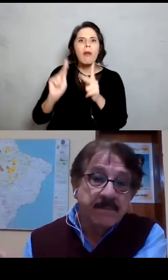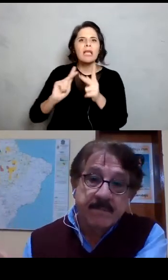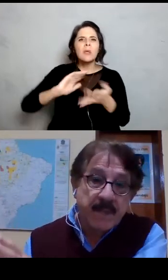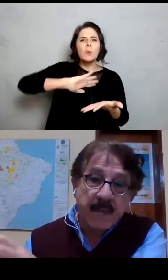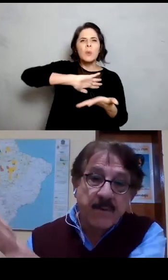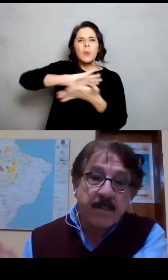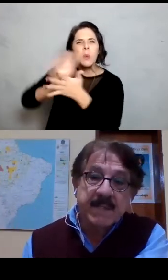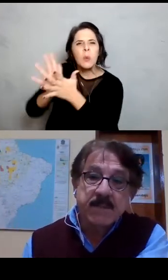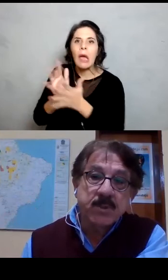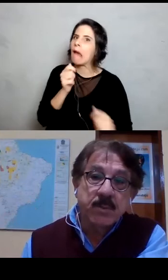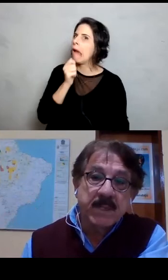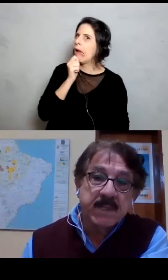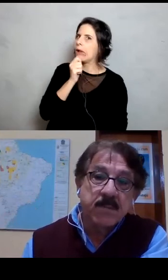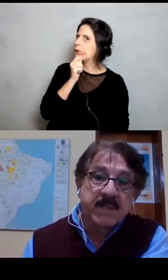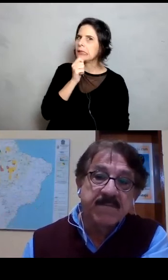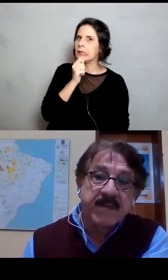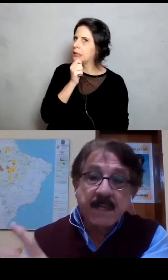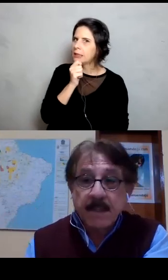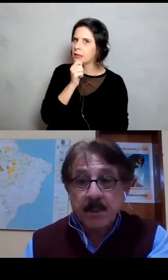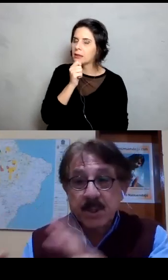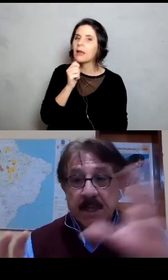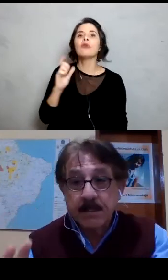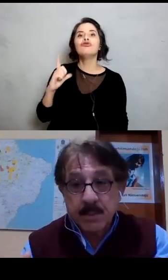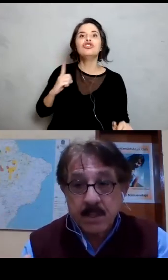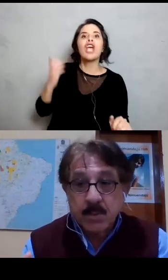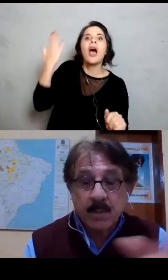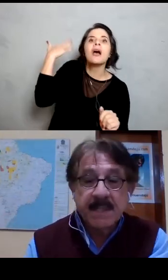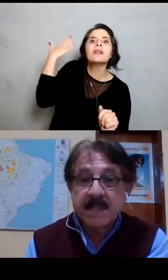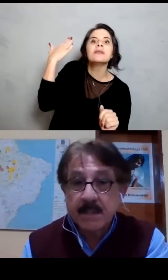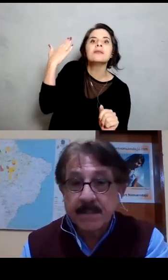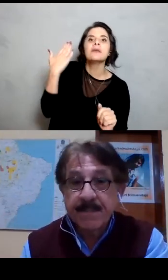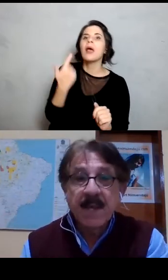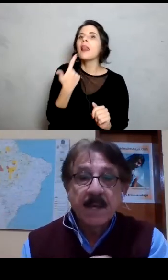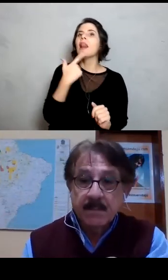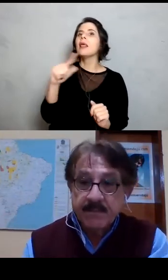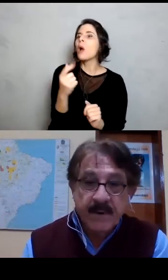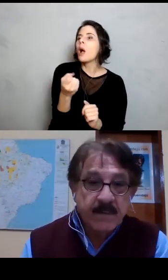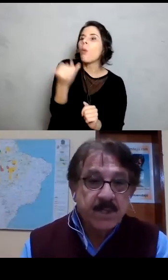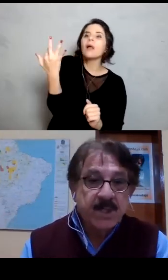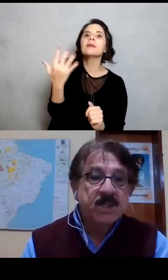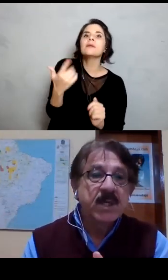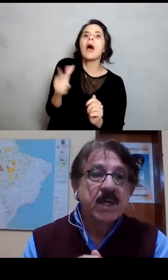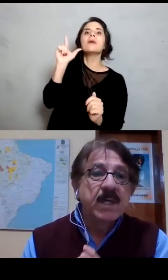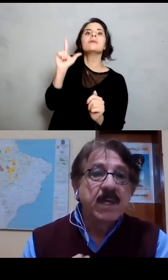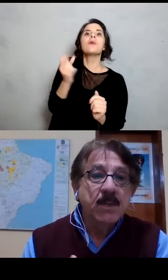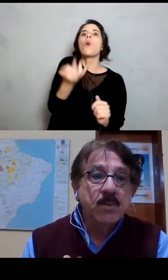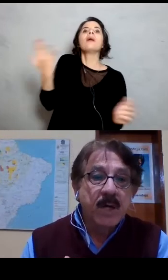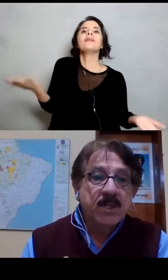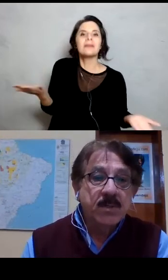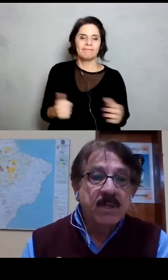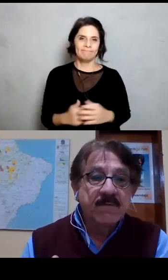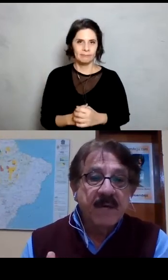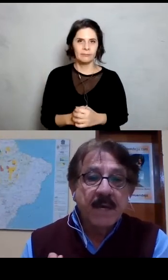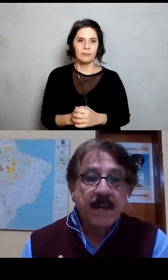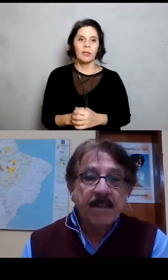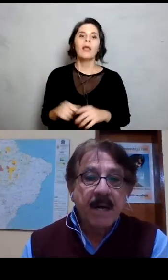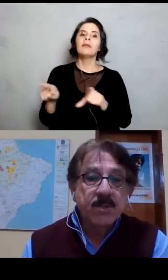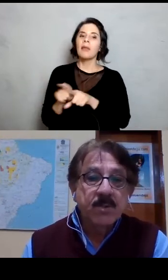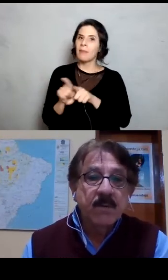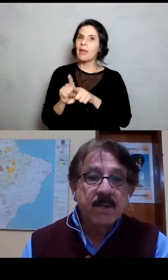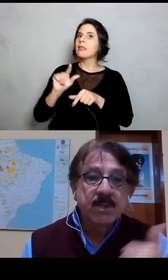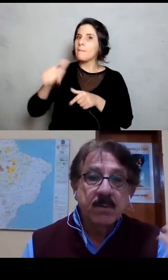Então, ele tem informação de quantas línguas havia ali e projeta para o território brasileiro. Por favor, adiante. E no artigo que vem